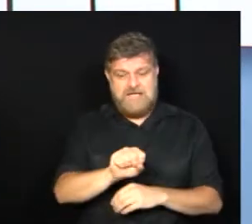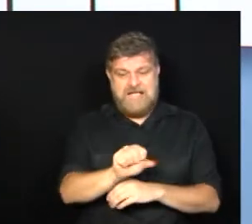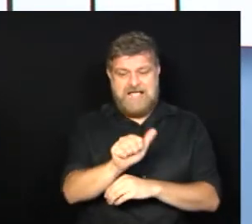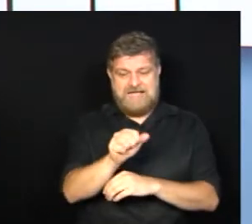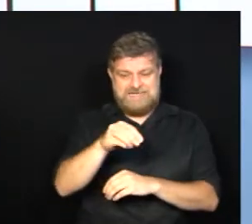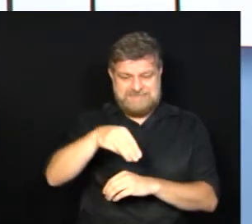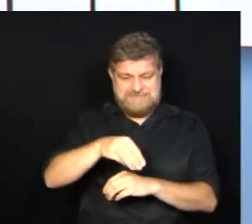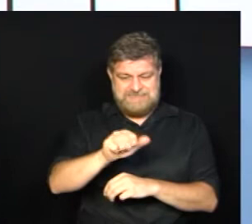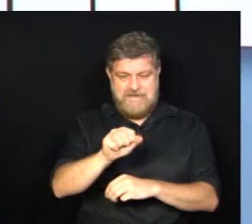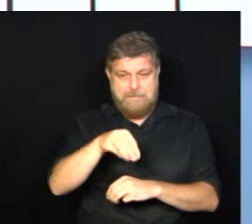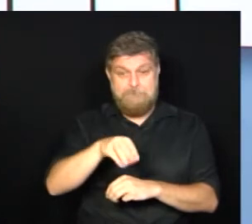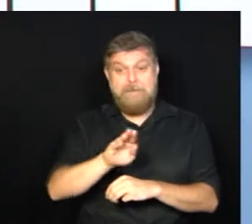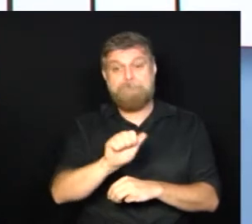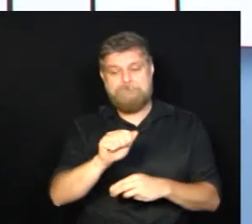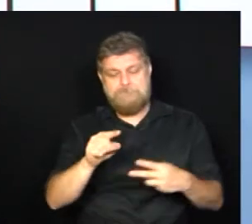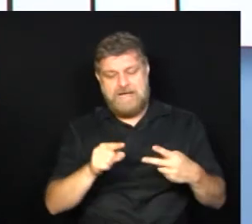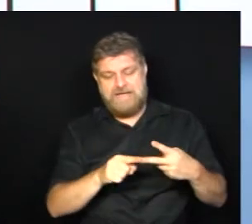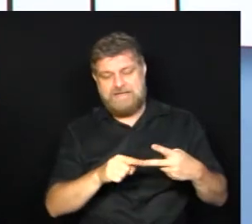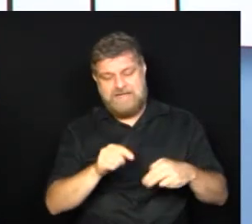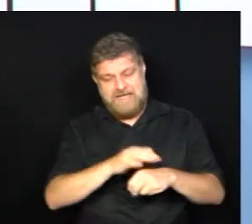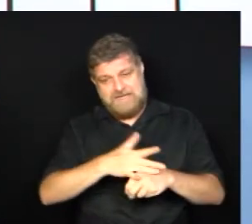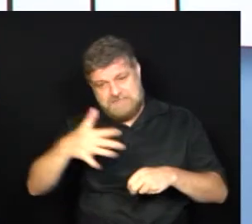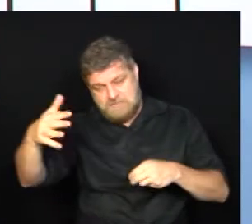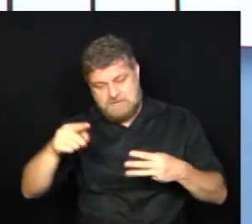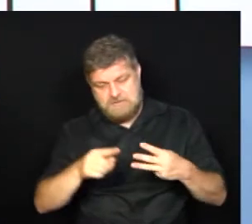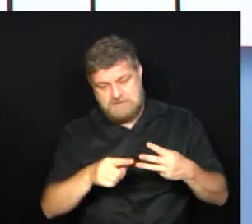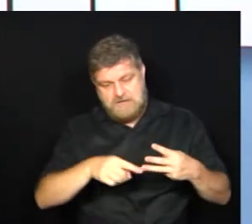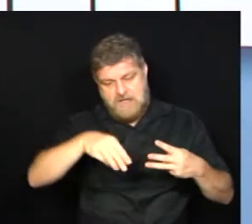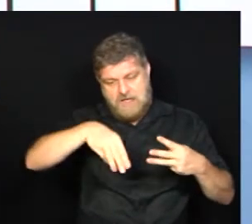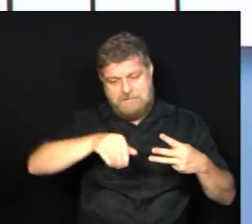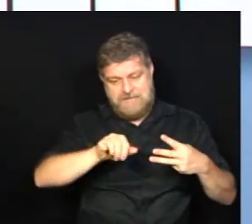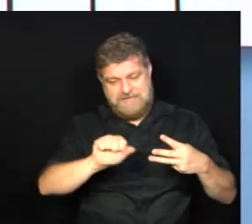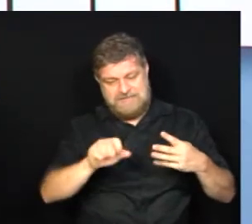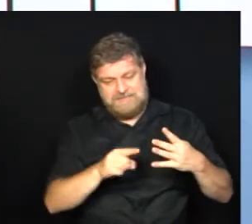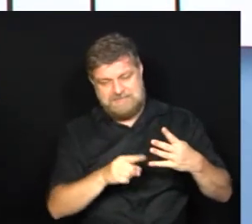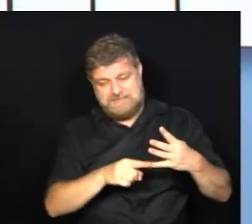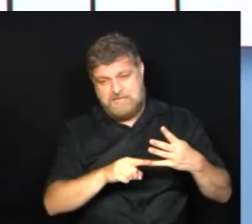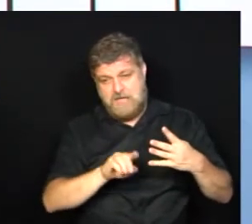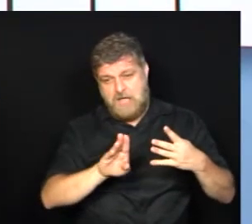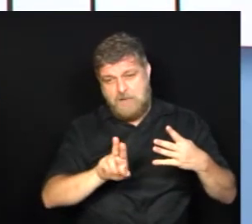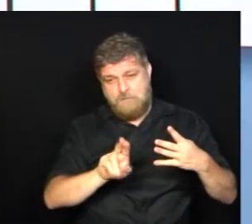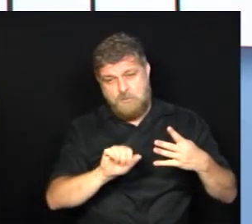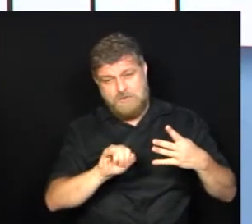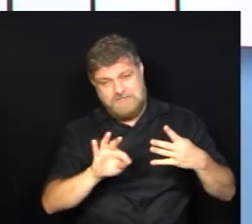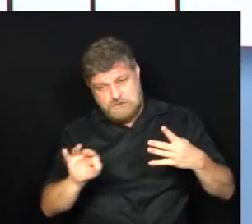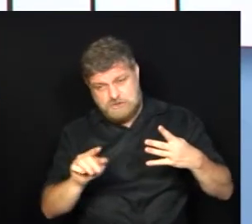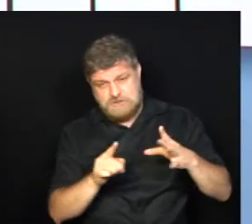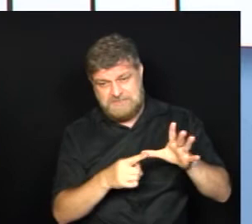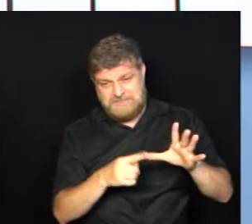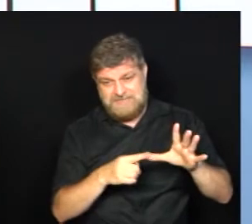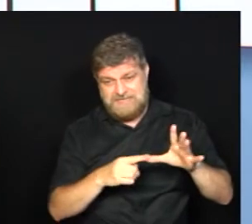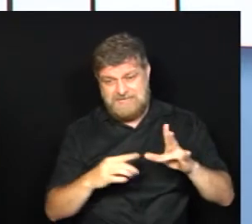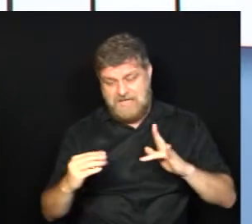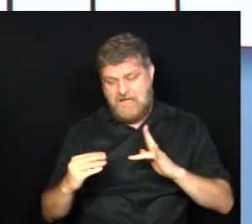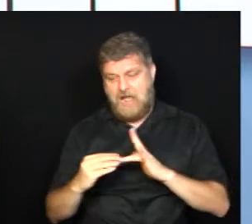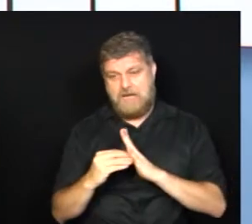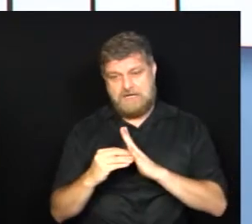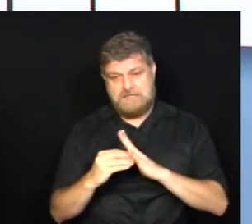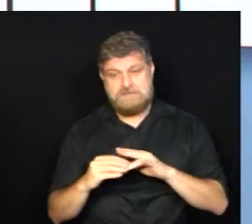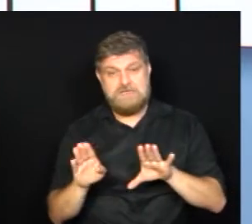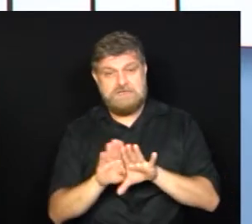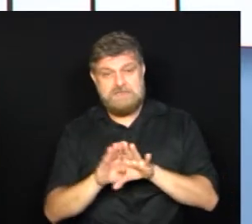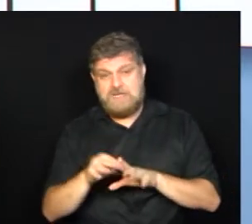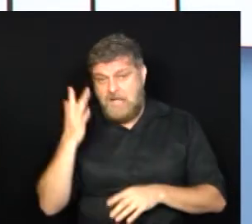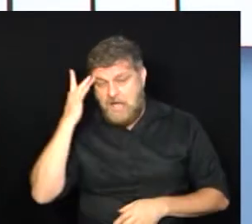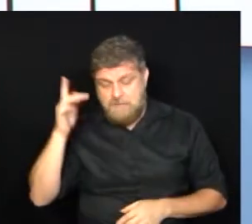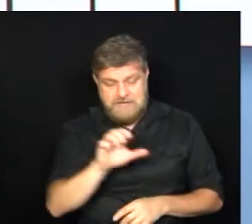Jardim Esmeraldina, Jardim Maísa, Chácara Buriti, Jardim Estoril e Jardim Aliança, amanhã sem